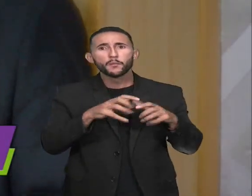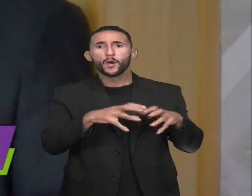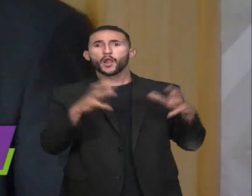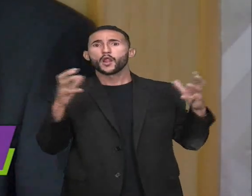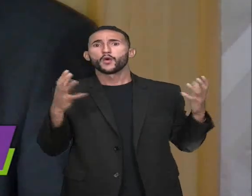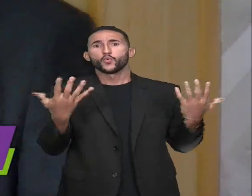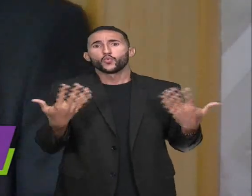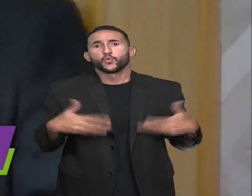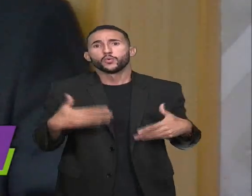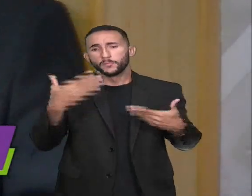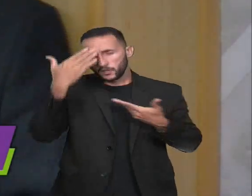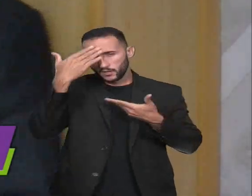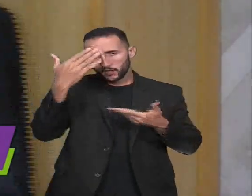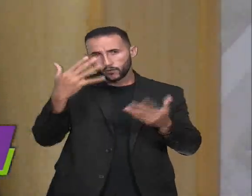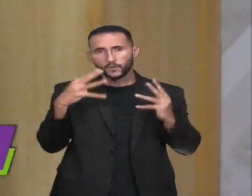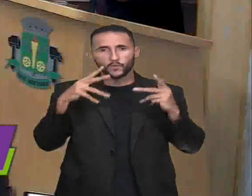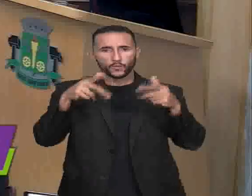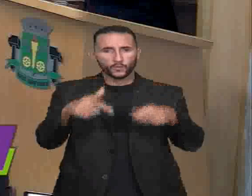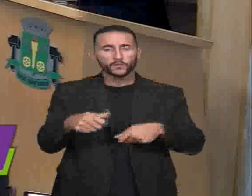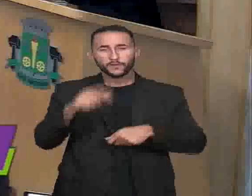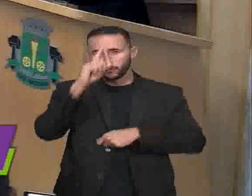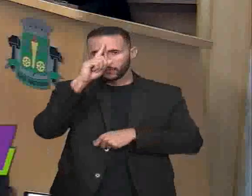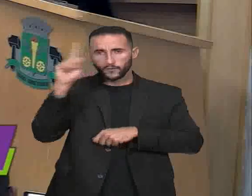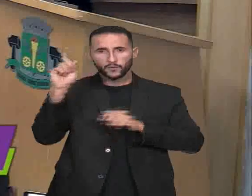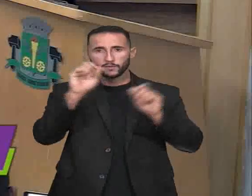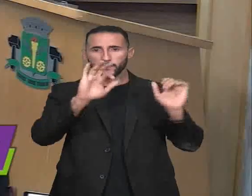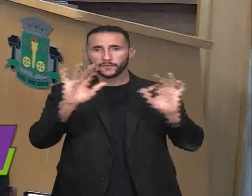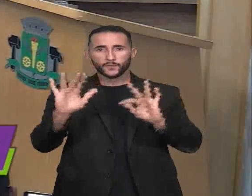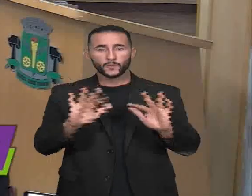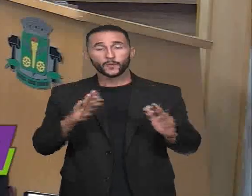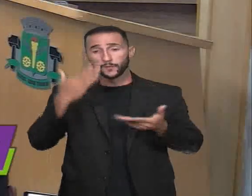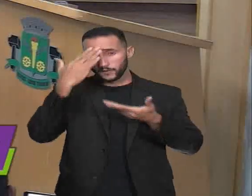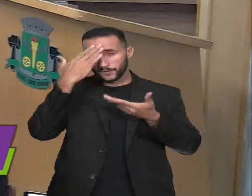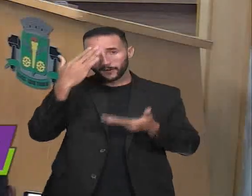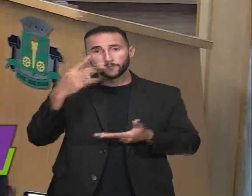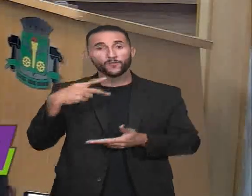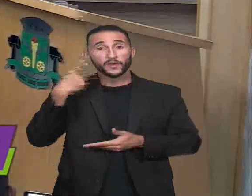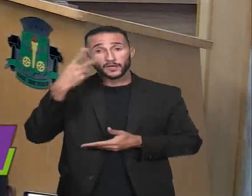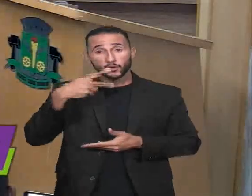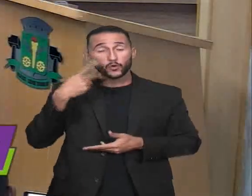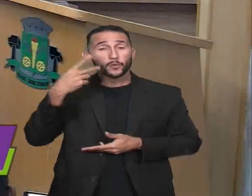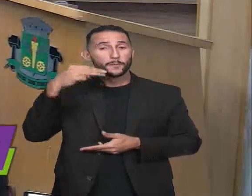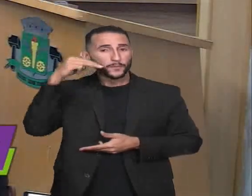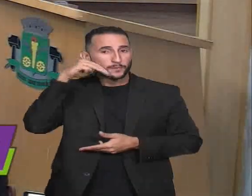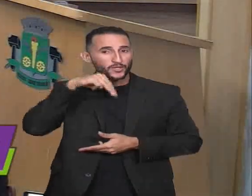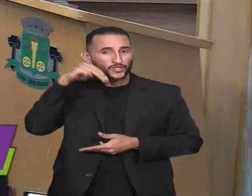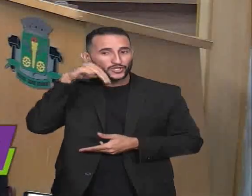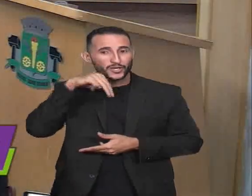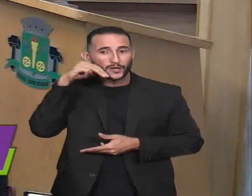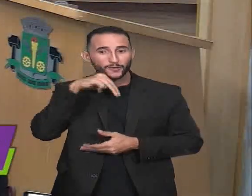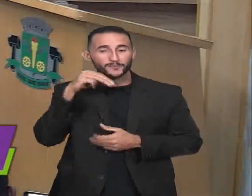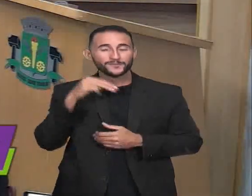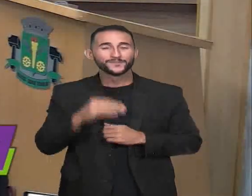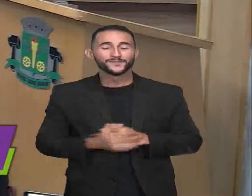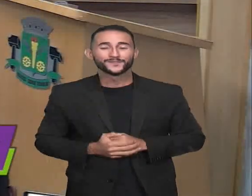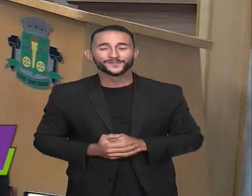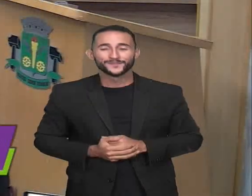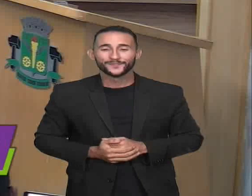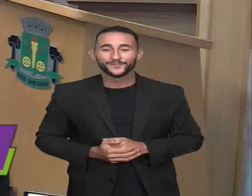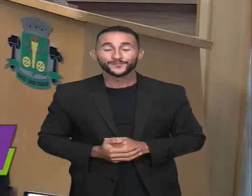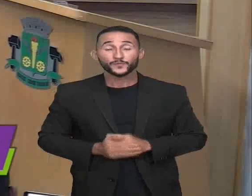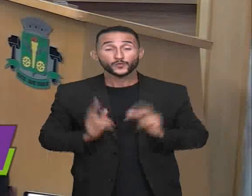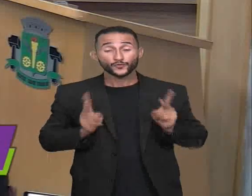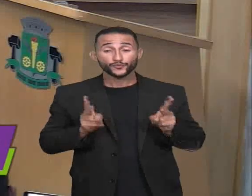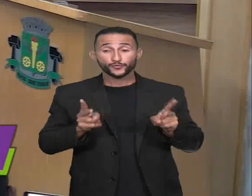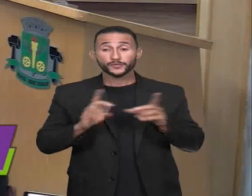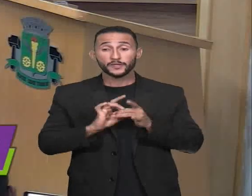todos que Deus abençoe obrigado Nobre Vereador Michel Figueiredo